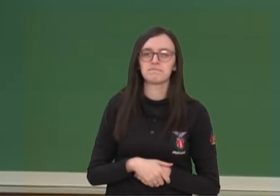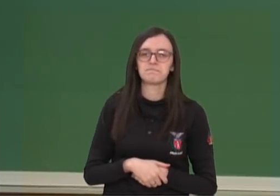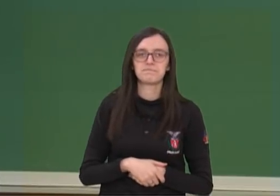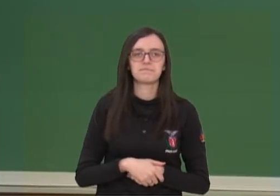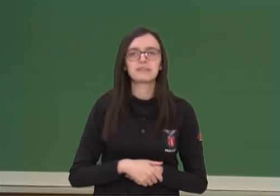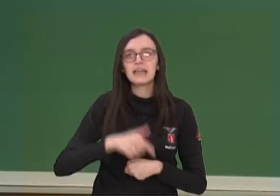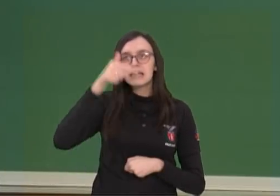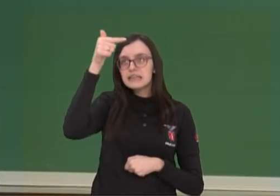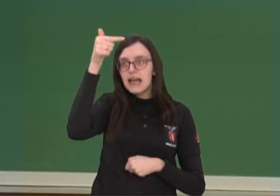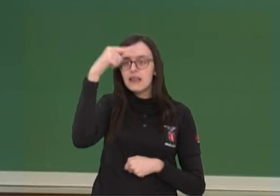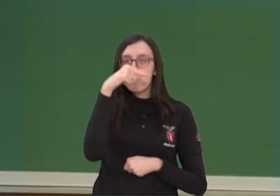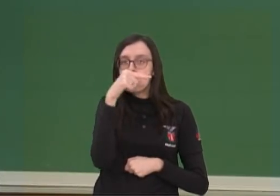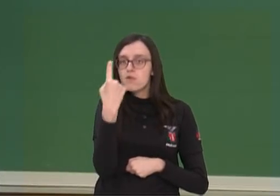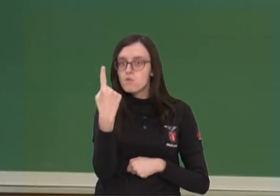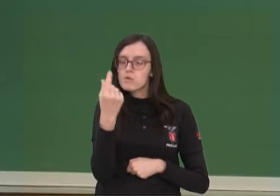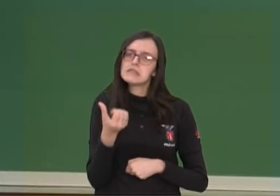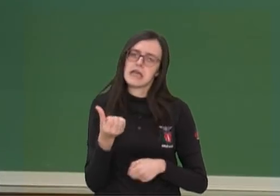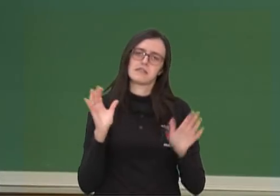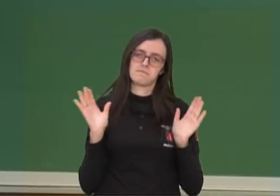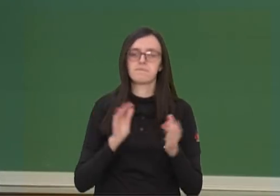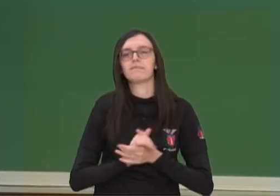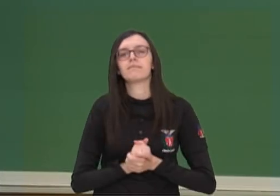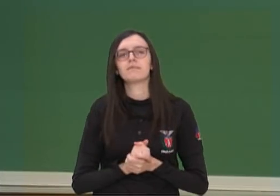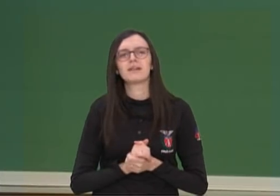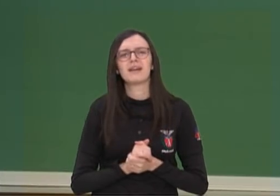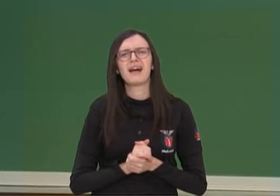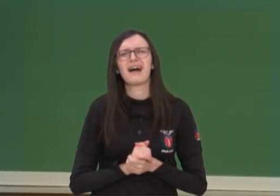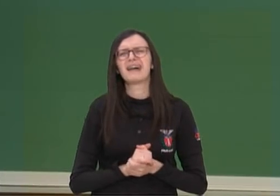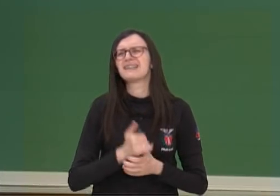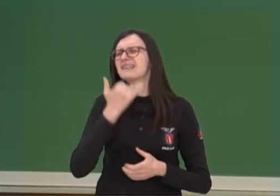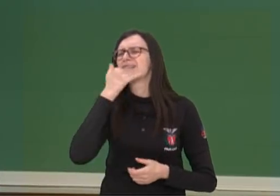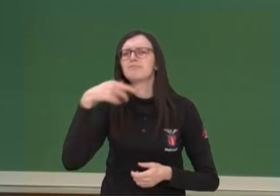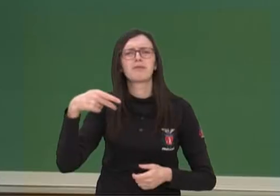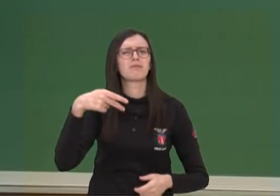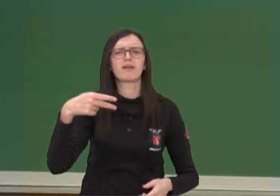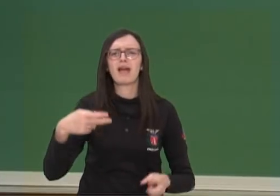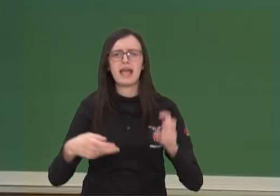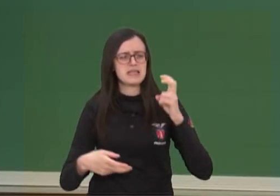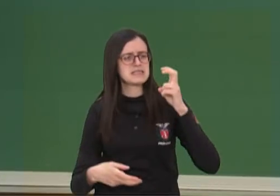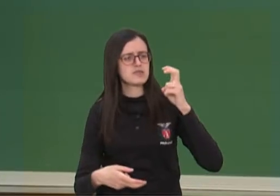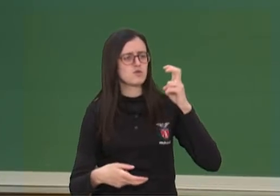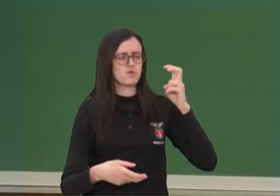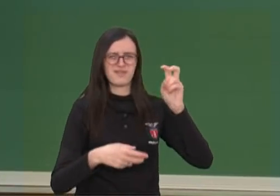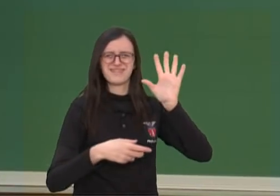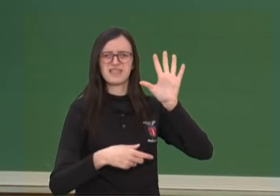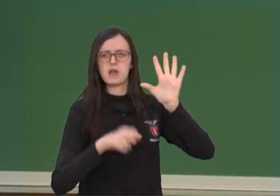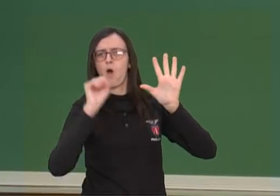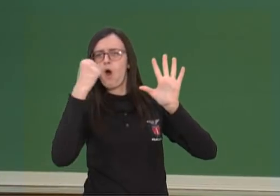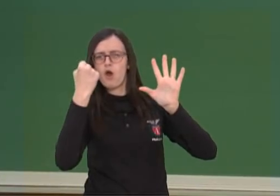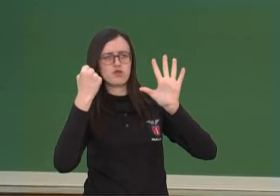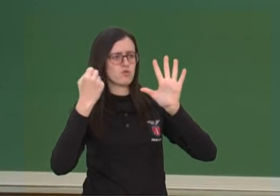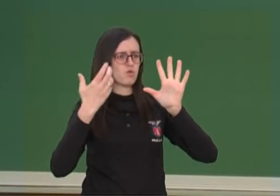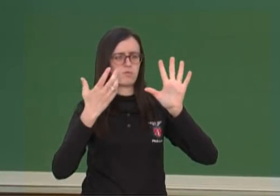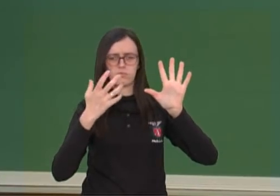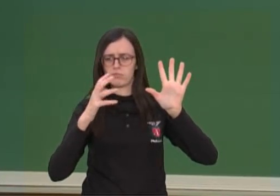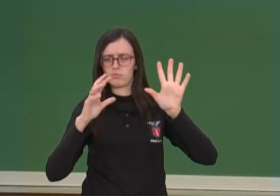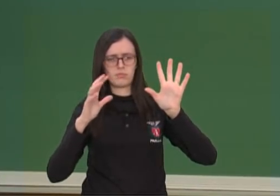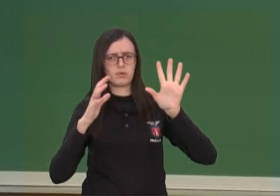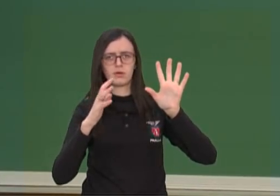7 menos 1, 6. Tranquilo. Ah, mas professora, eu não consigo tirar 8 de 5. Então, eu vou pegar